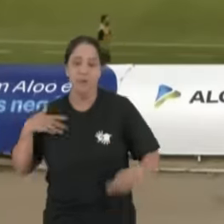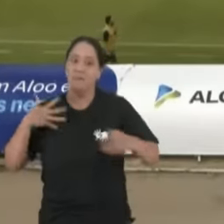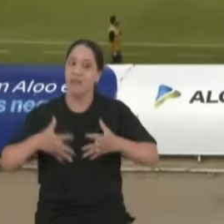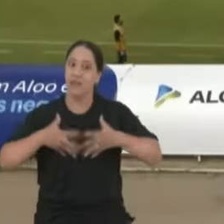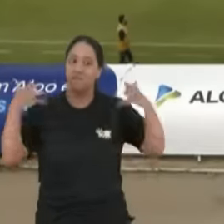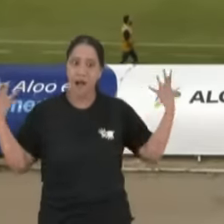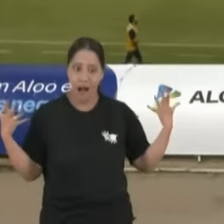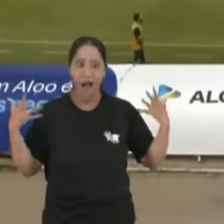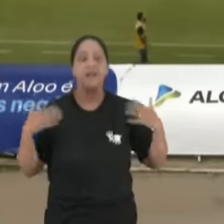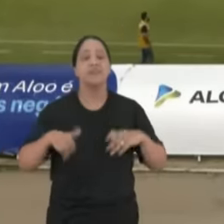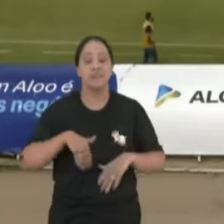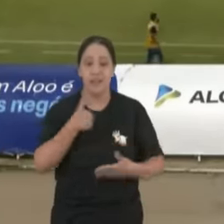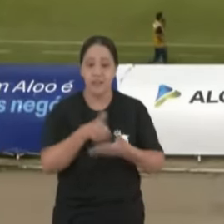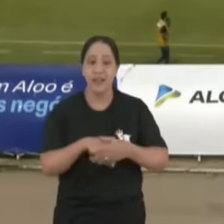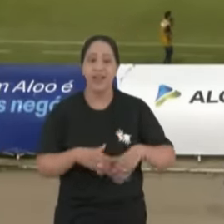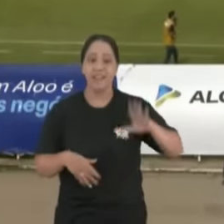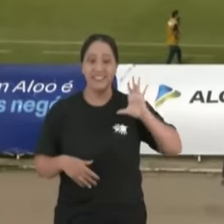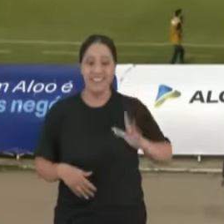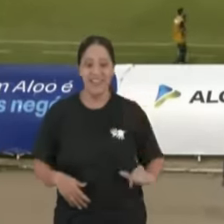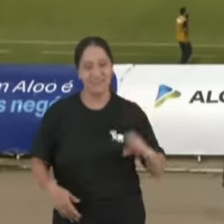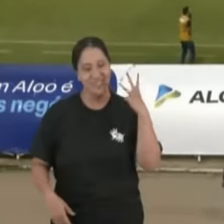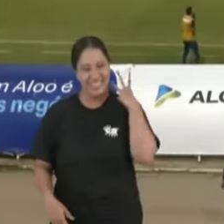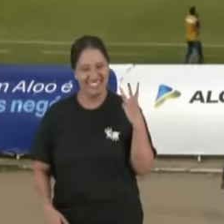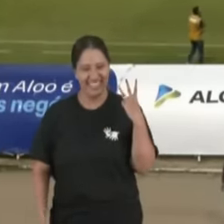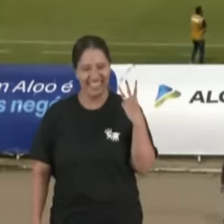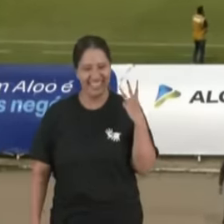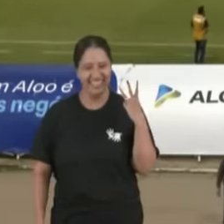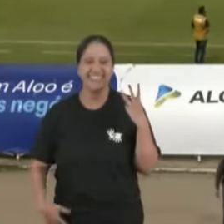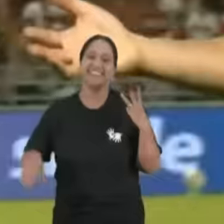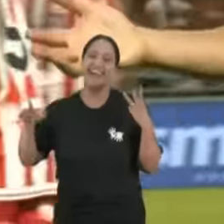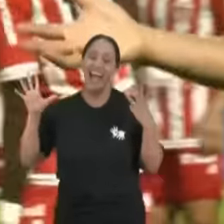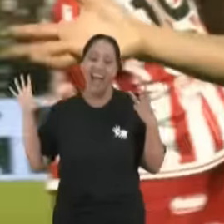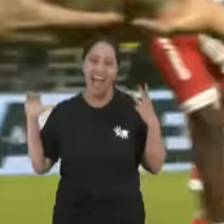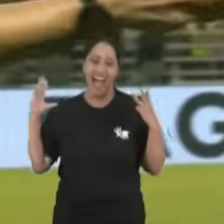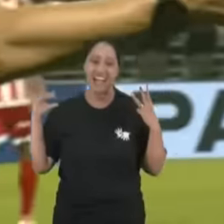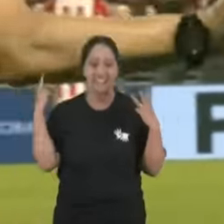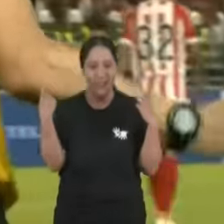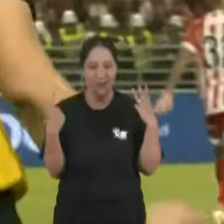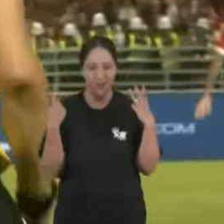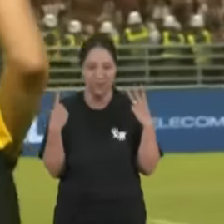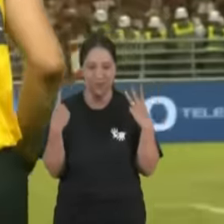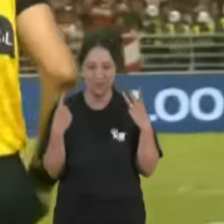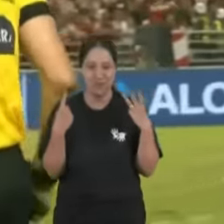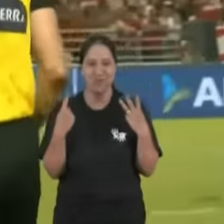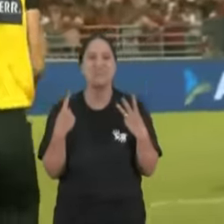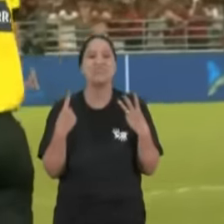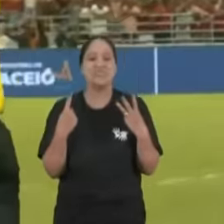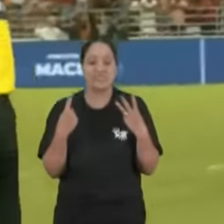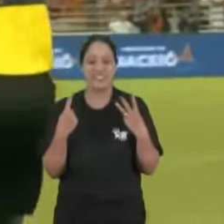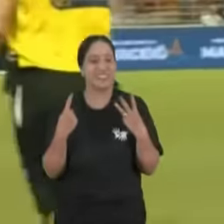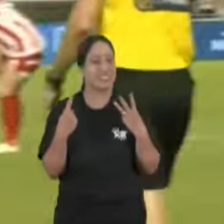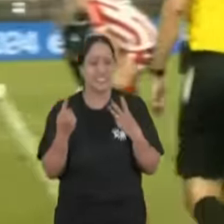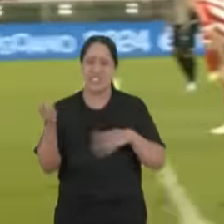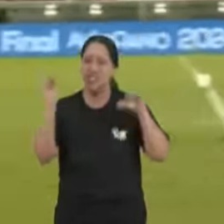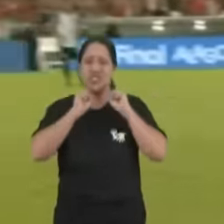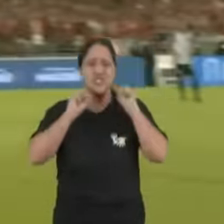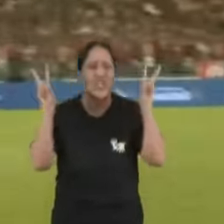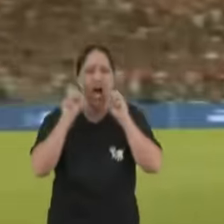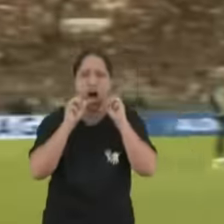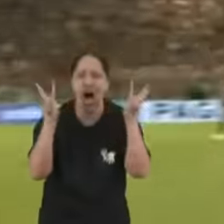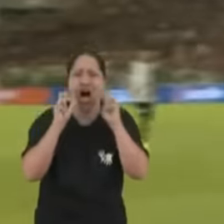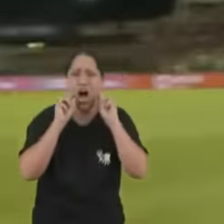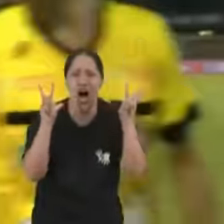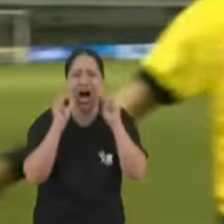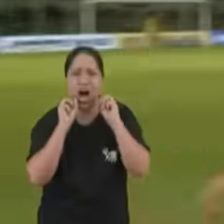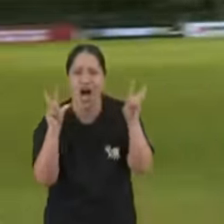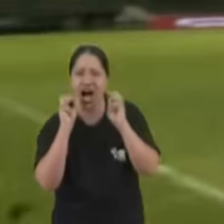placar agora. CRB 3, Asa 1. Que show do Galo neste segundo